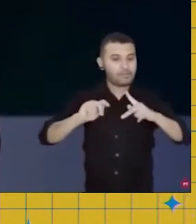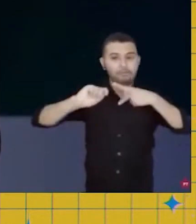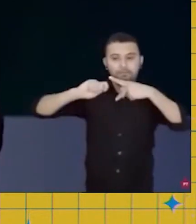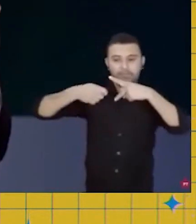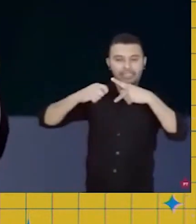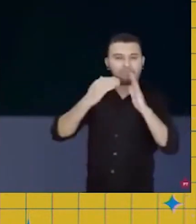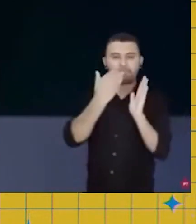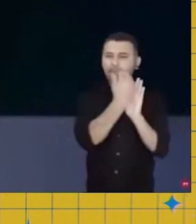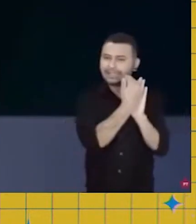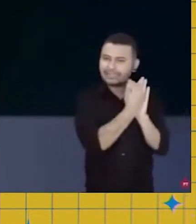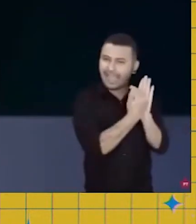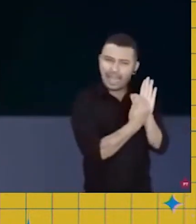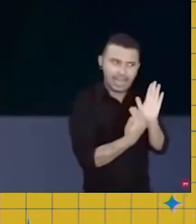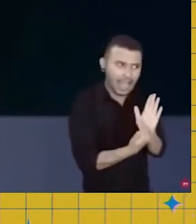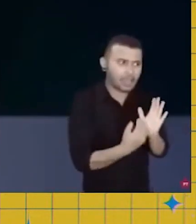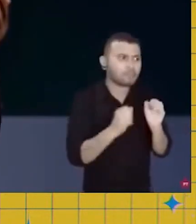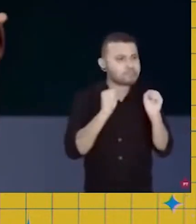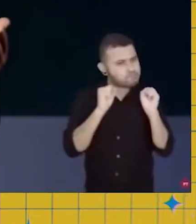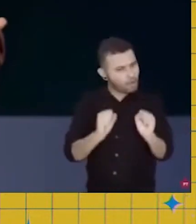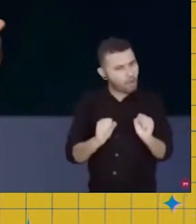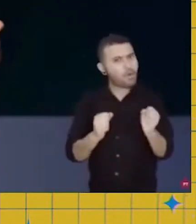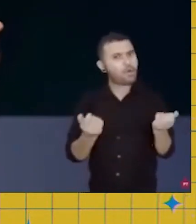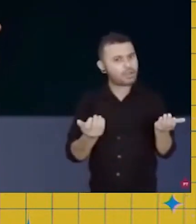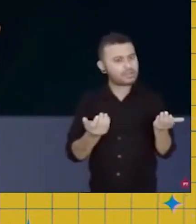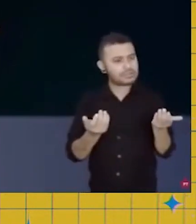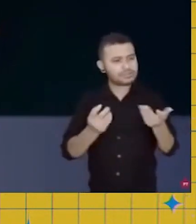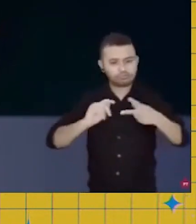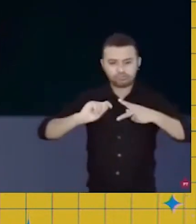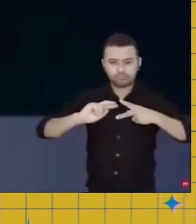Você pode ter sistema de crédito pelo pics